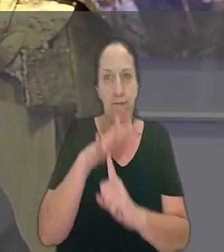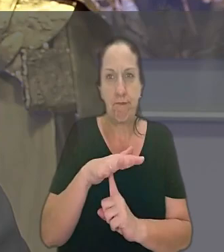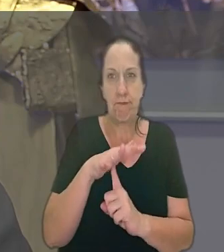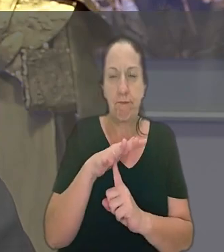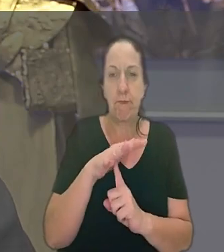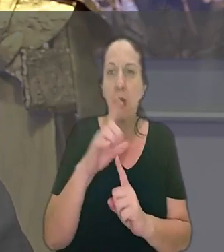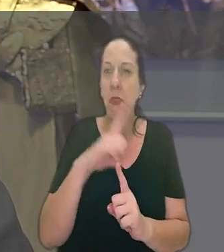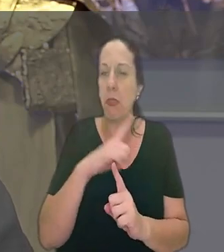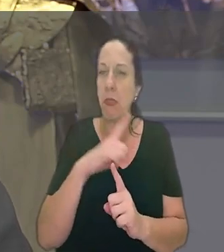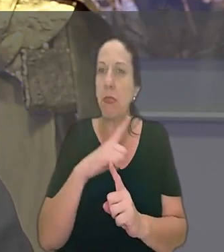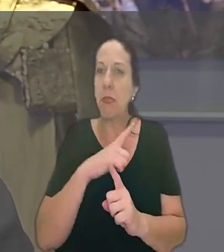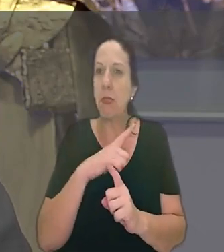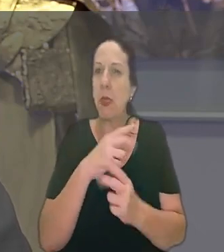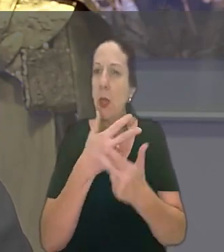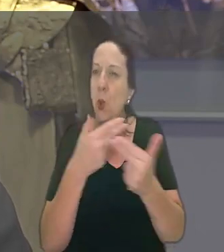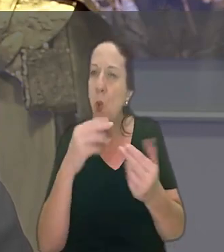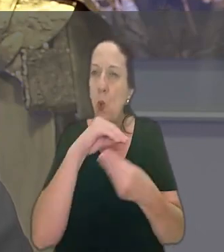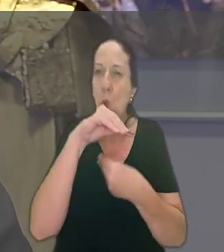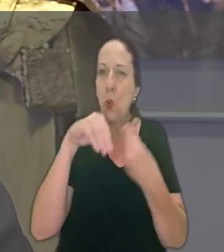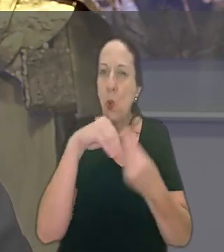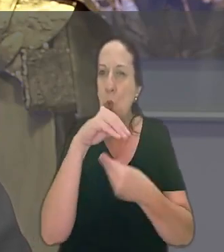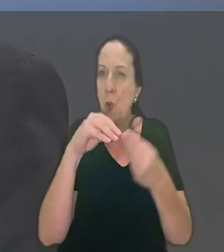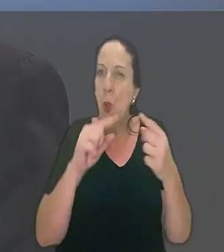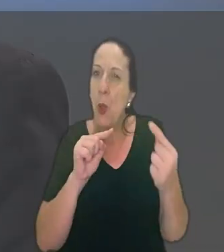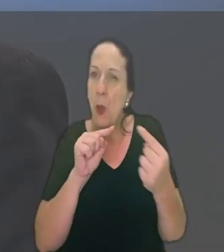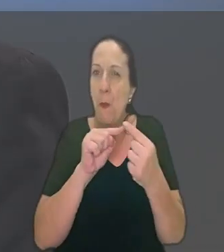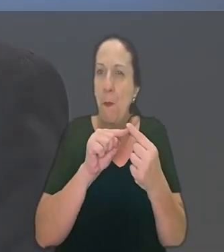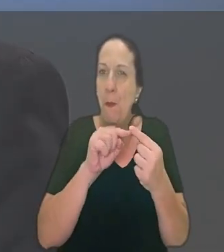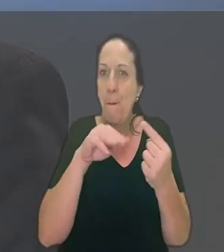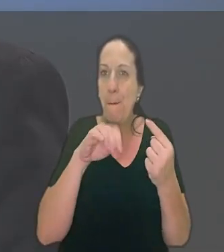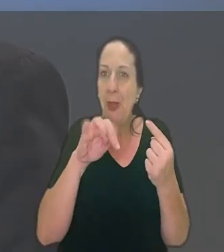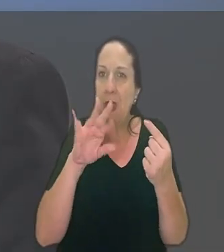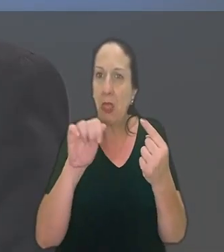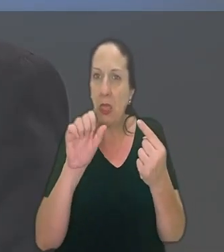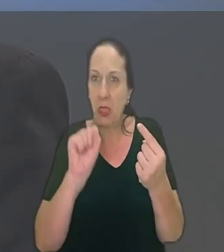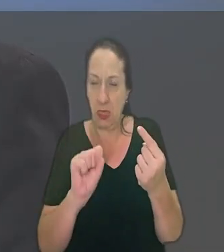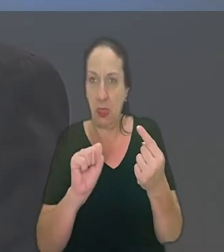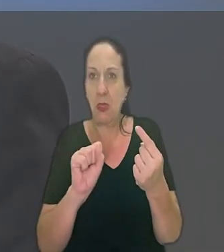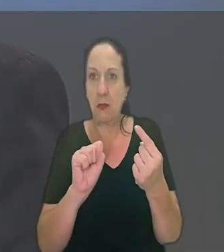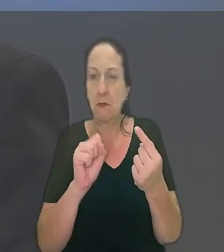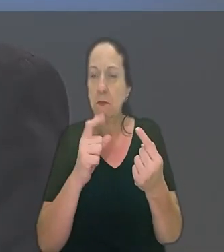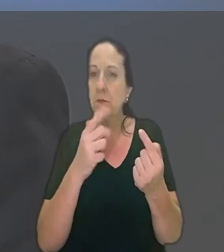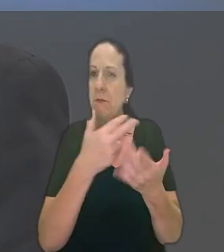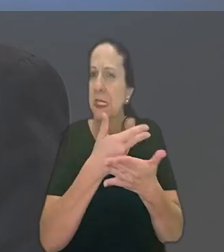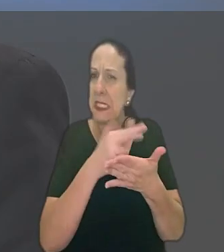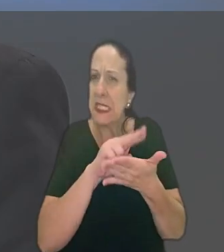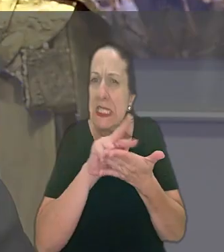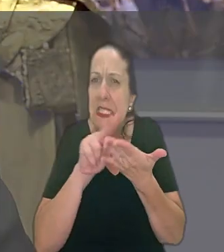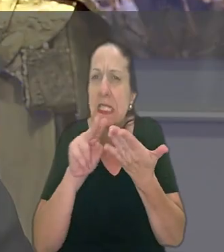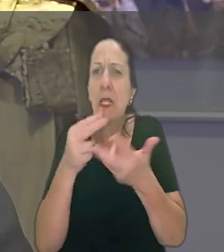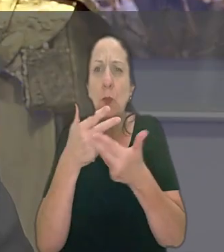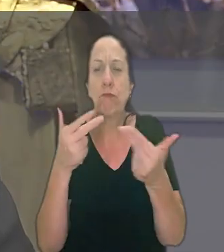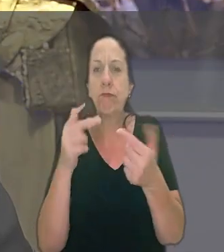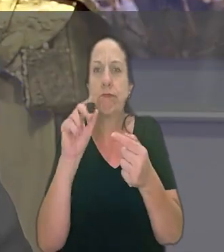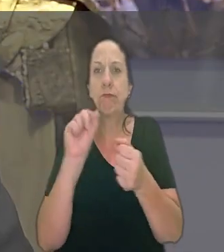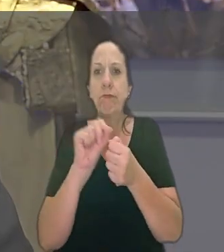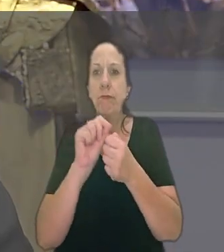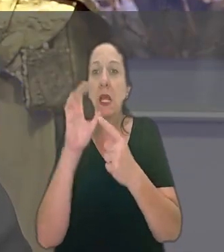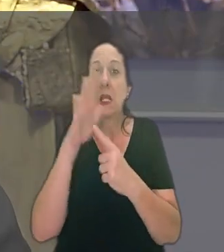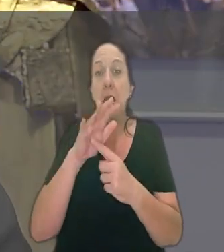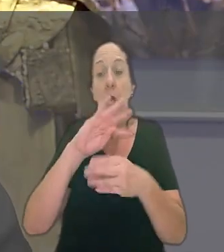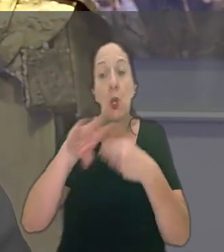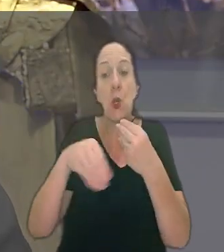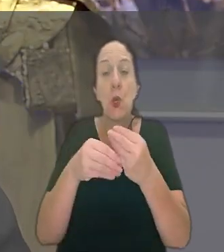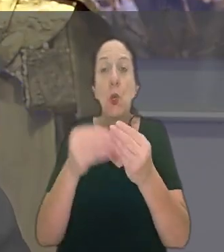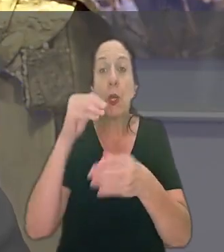assédio moral. Então, você tem elementos de cobrança de metas, você tem uma série de medidas que fazem com que o assédio